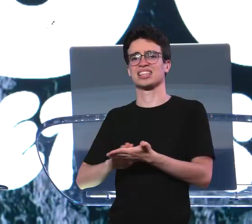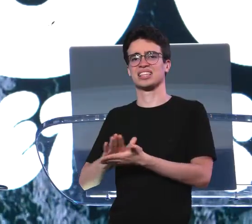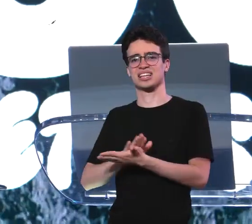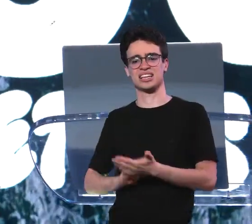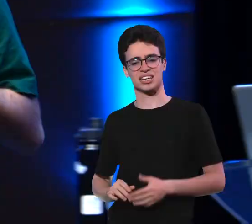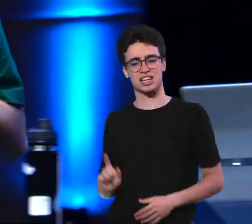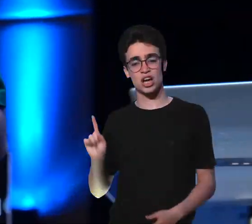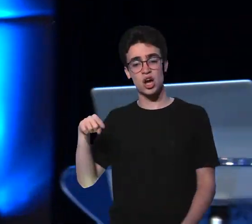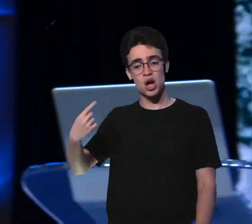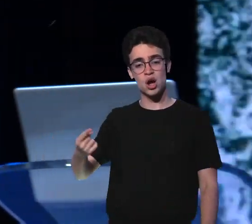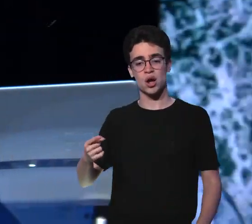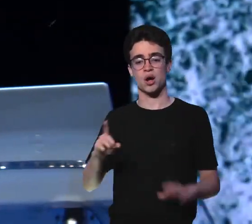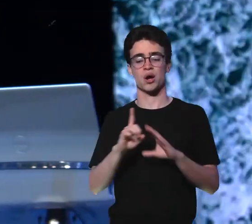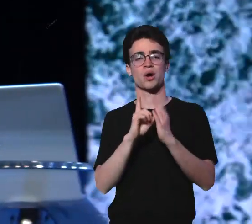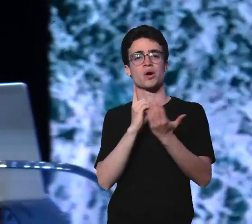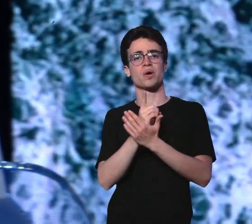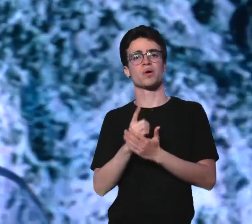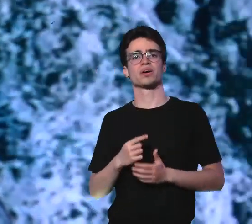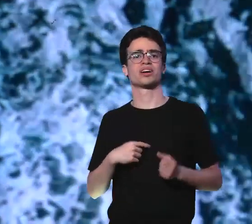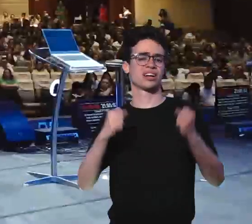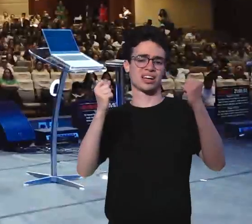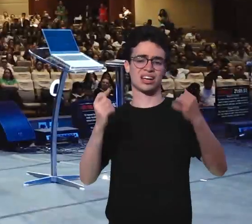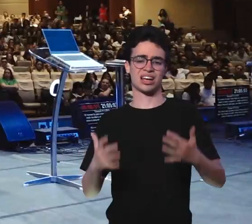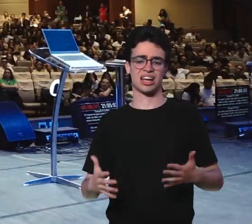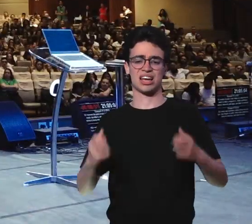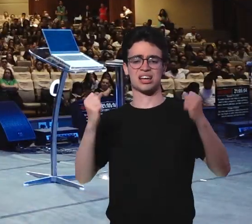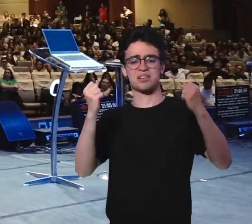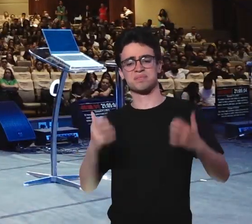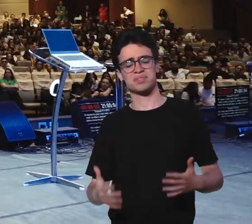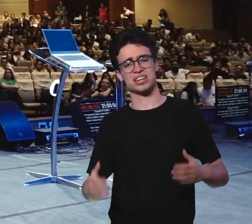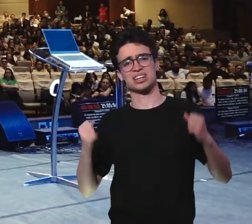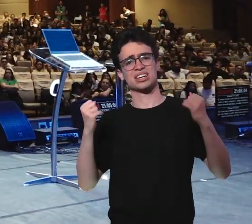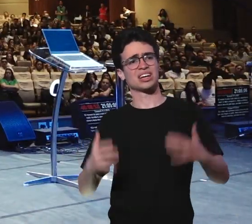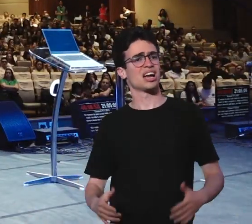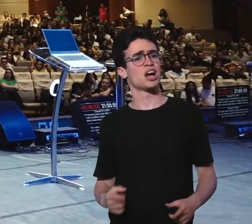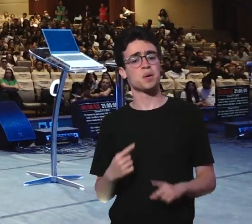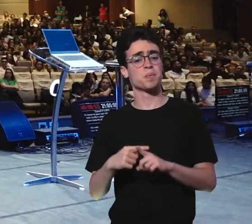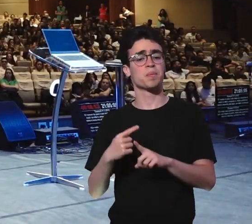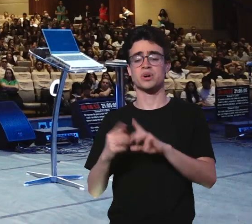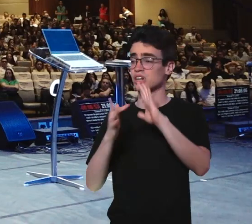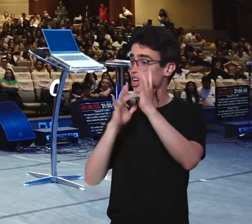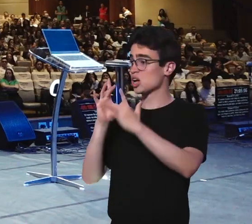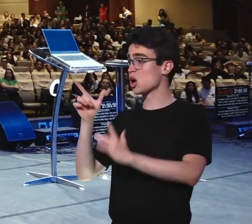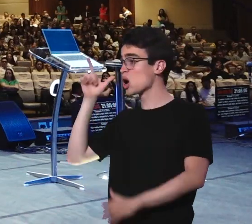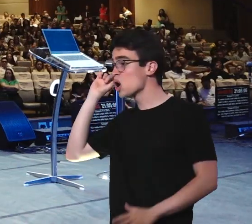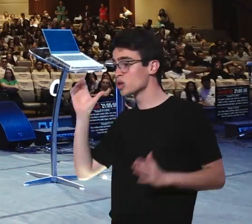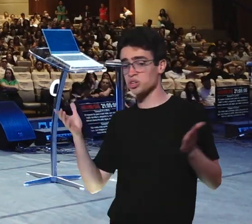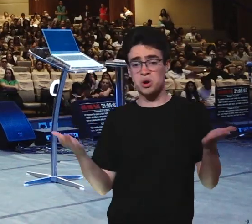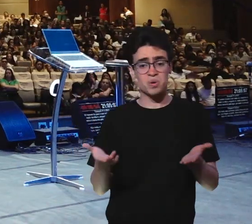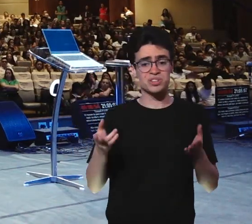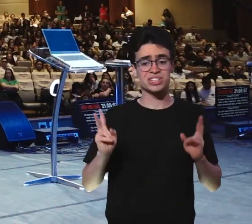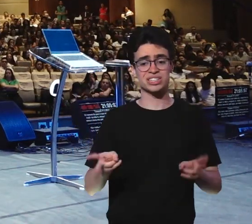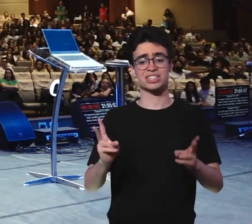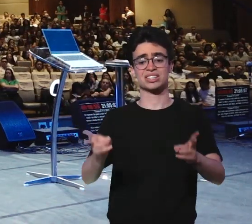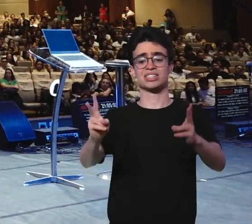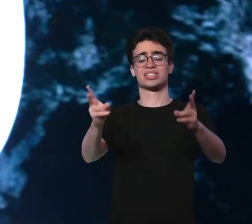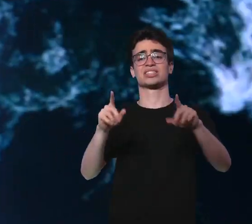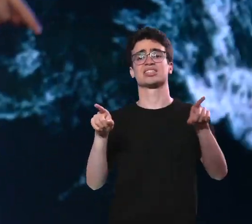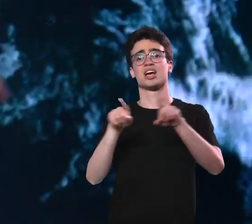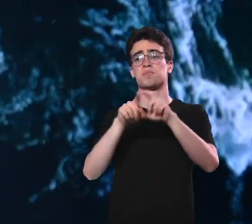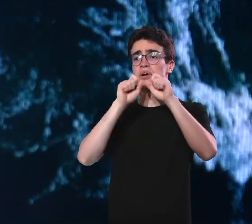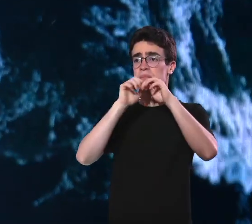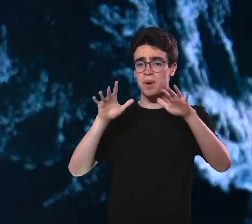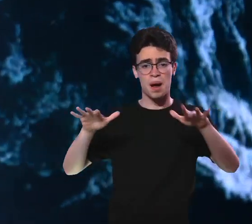Teve outro culto que nós fizemos, eu não vou parar de contar histórias, porque Jesus é o mesmo ontem, hoje e sempre, e o rio de Deus está